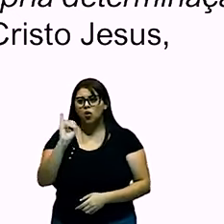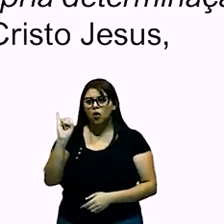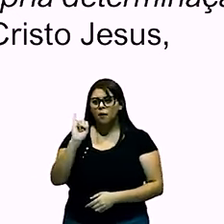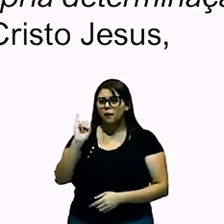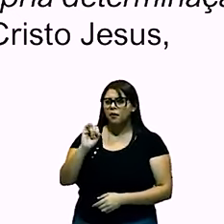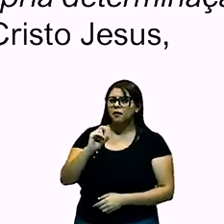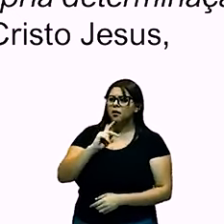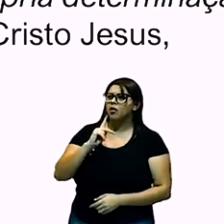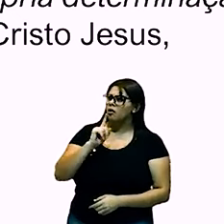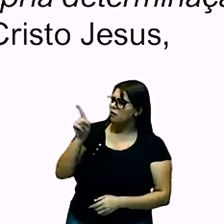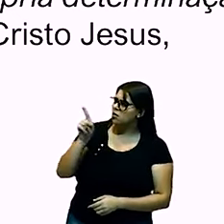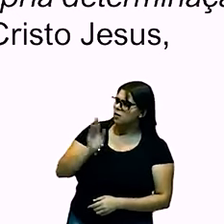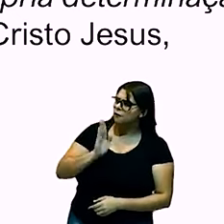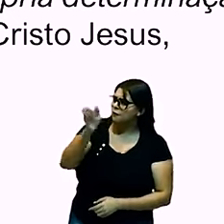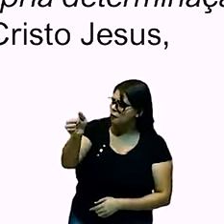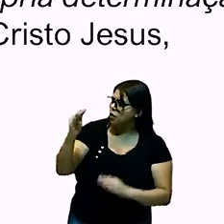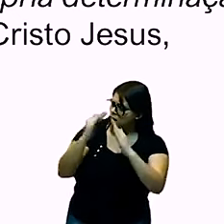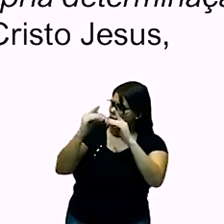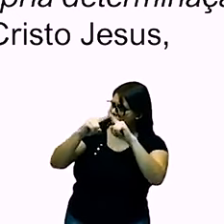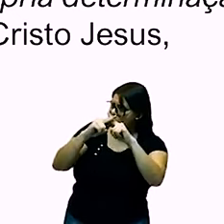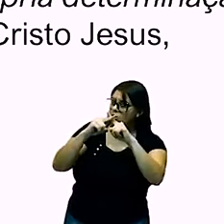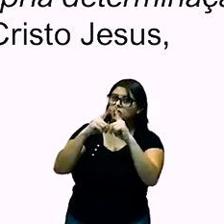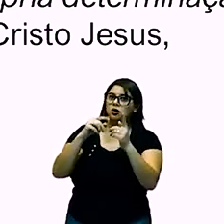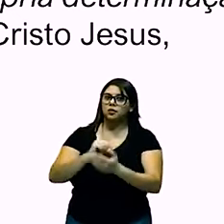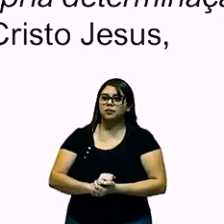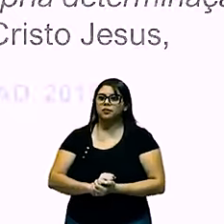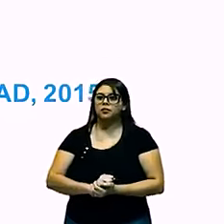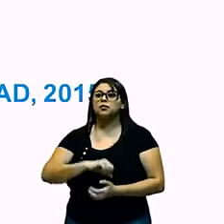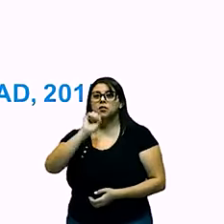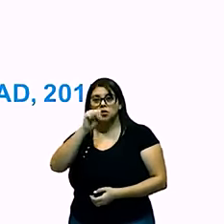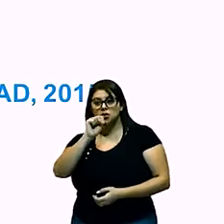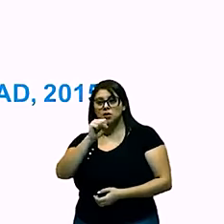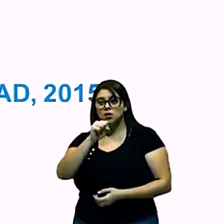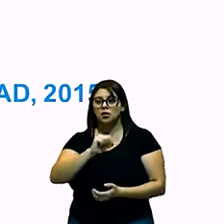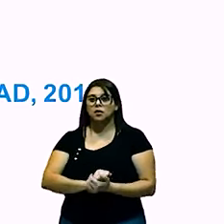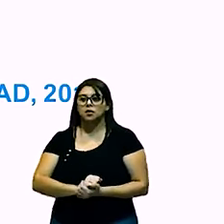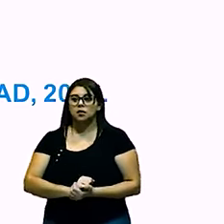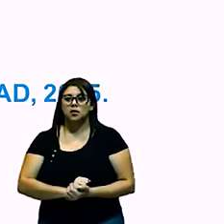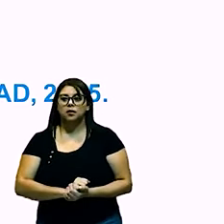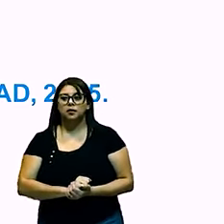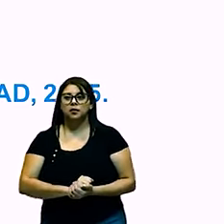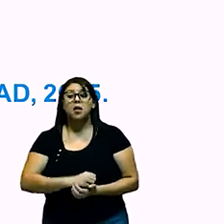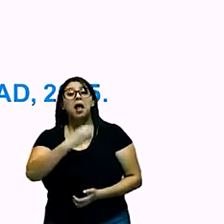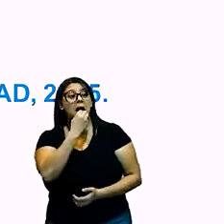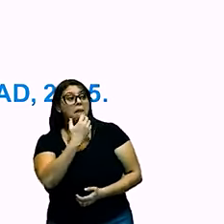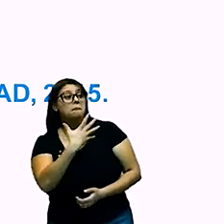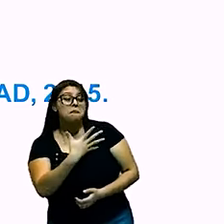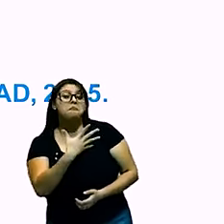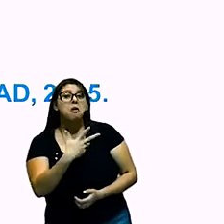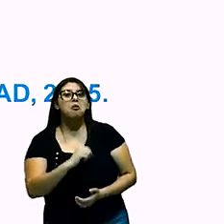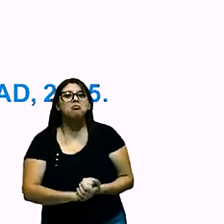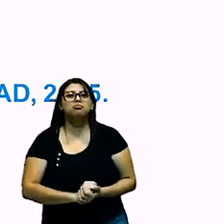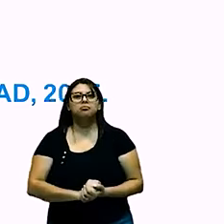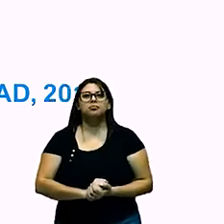todos pecadores igual a outra que eu estava. E olha o que diz. Interessante, porque às vezes a gente acha